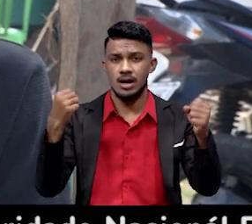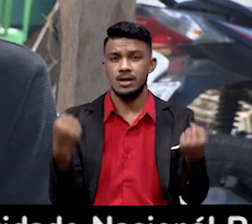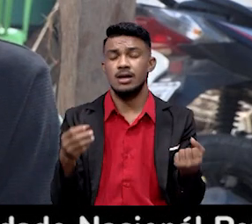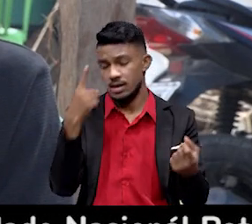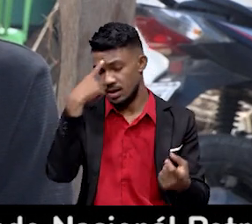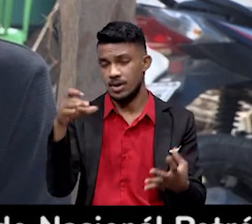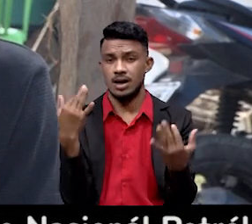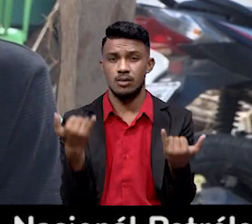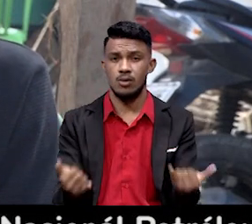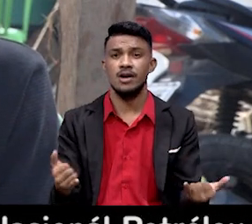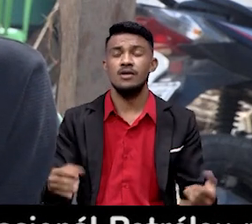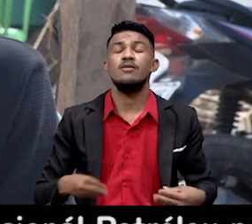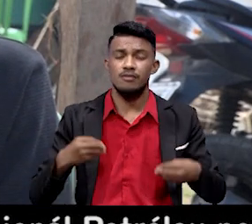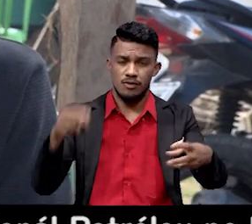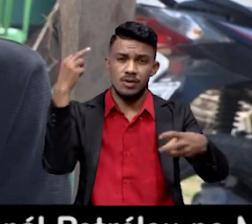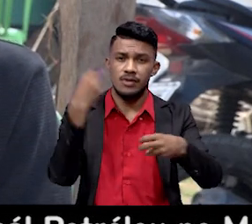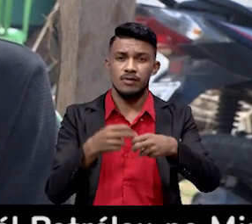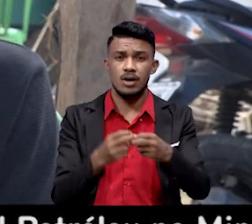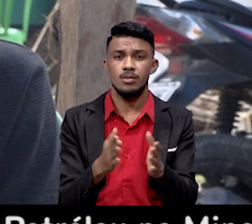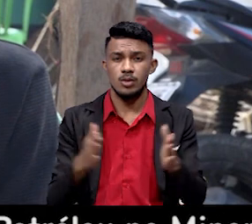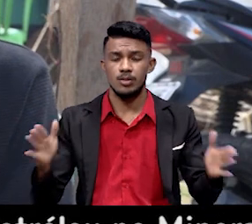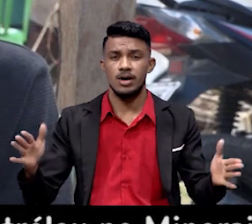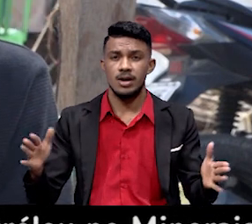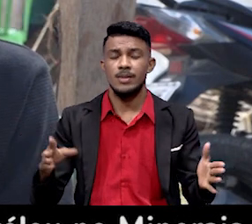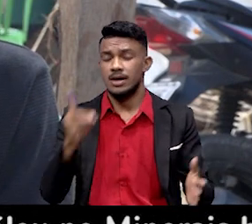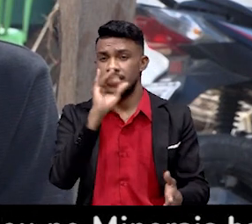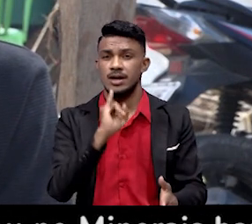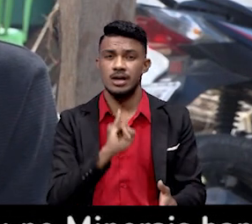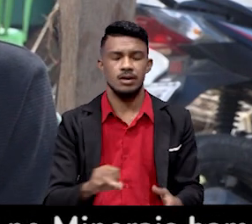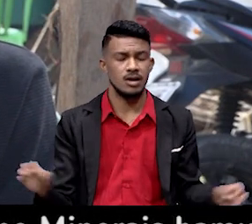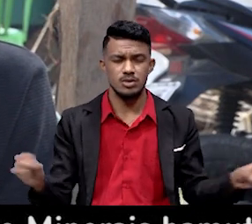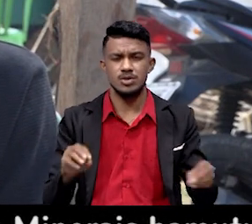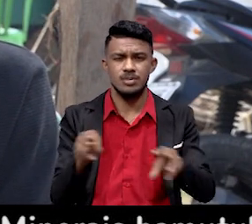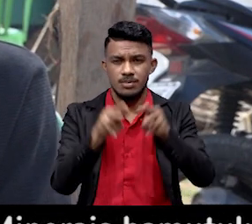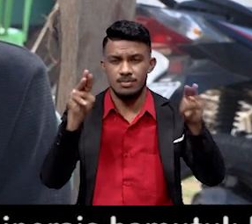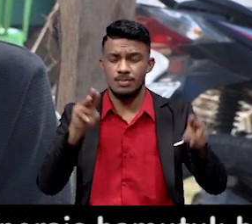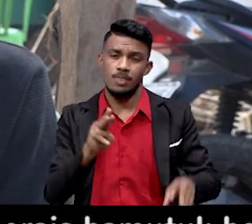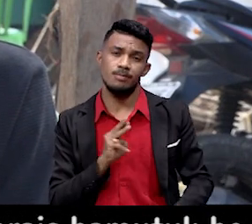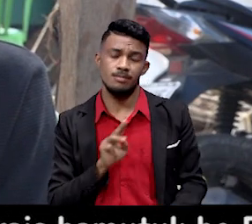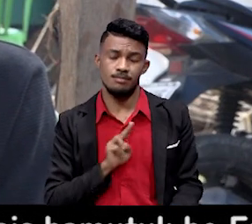fo impacto bot ba dilaran laos man leure.